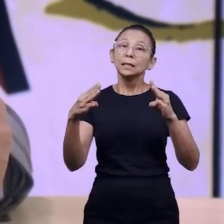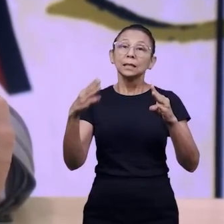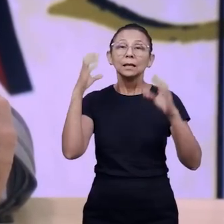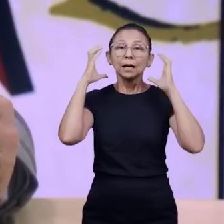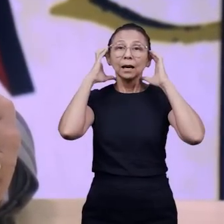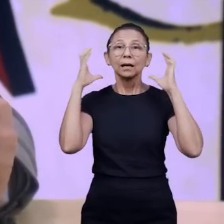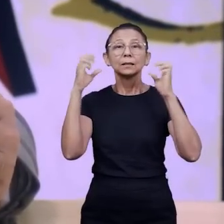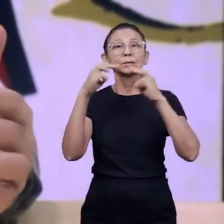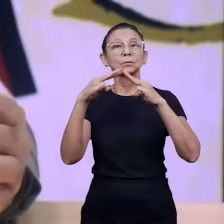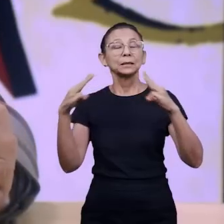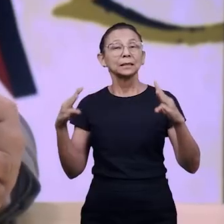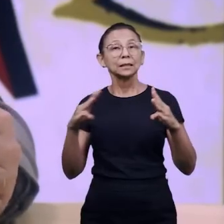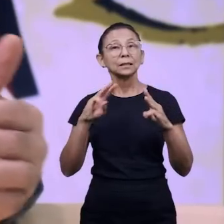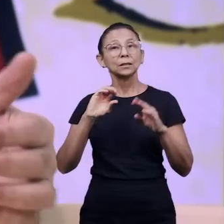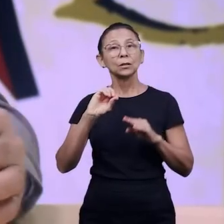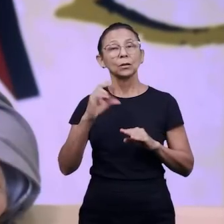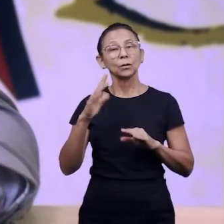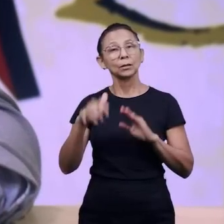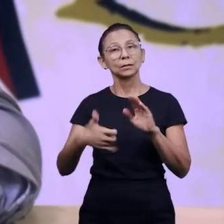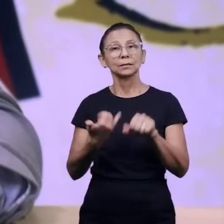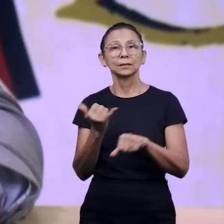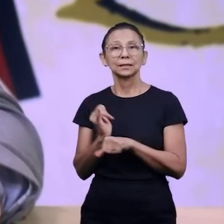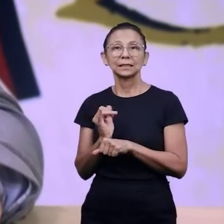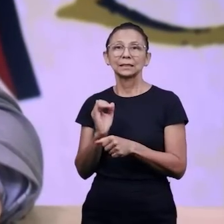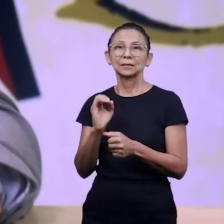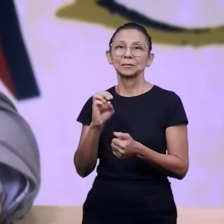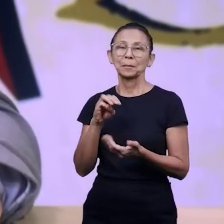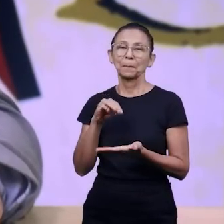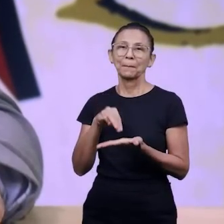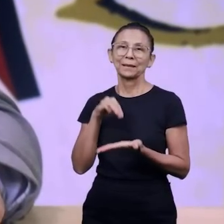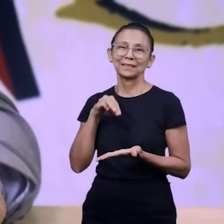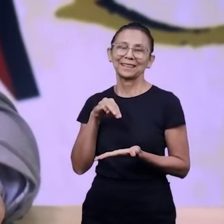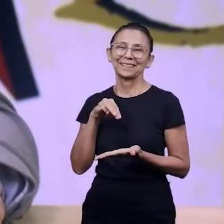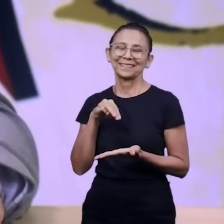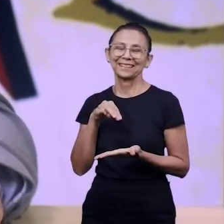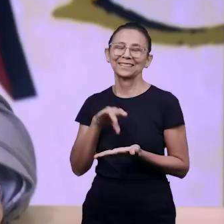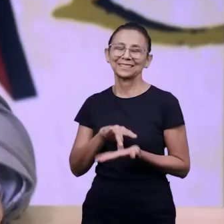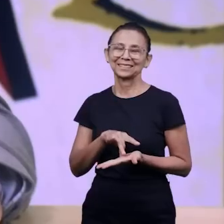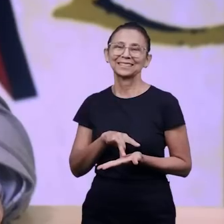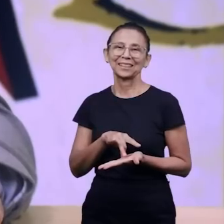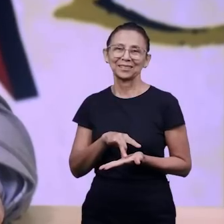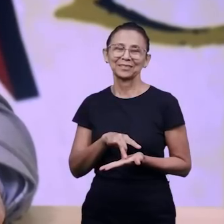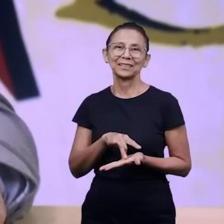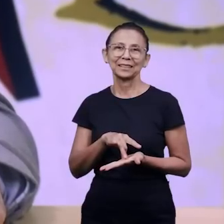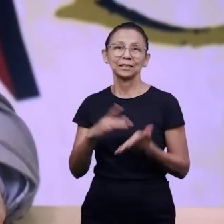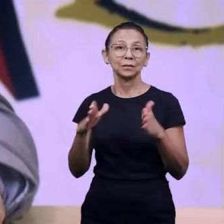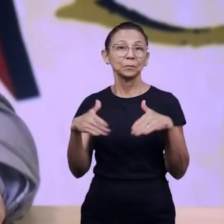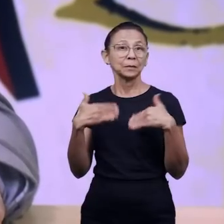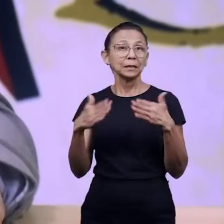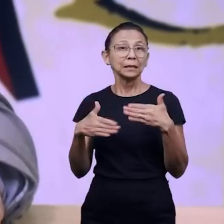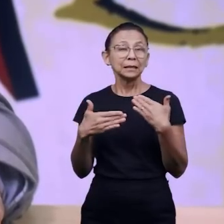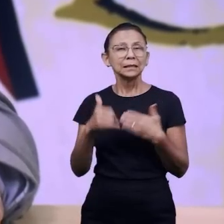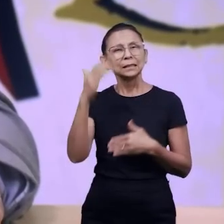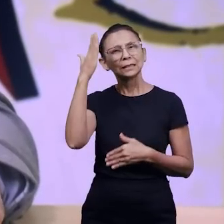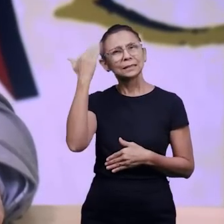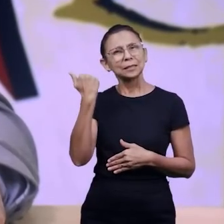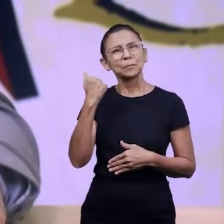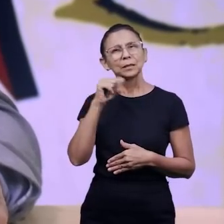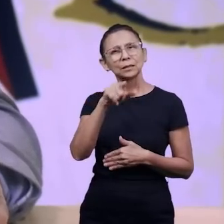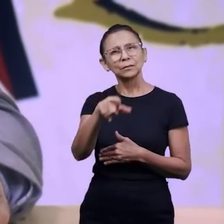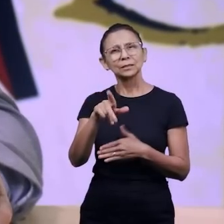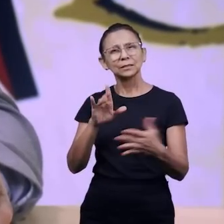ou no nosso canal da Igreja Cristã Maranata no YouTube. É uma alegria contar com a sua audiência, mas é uma alegria